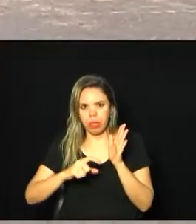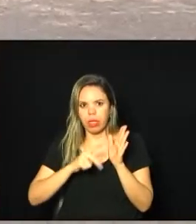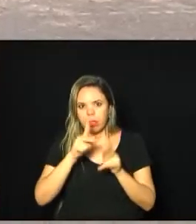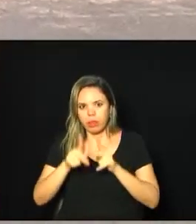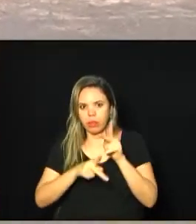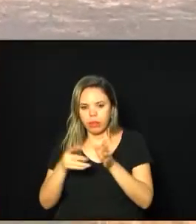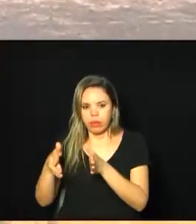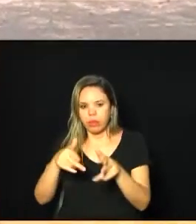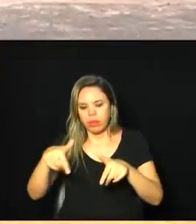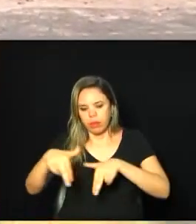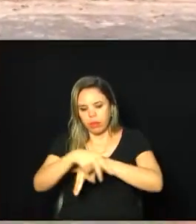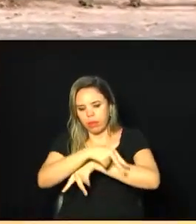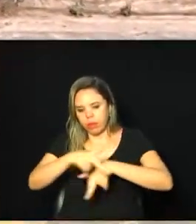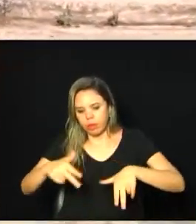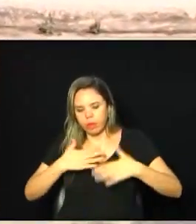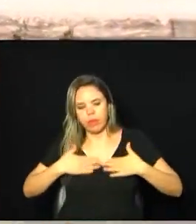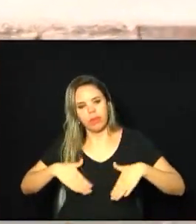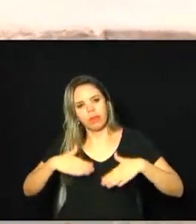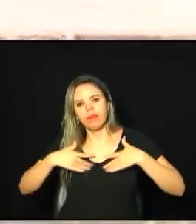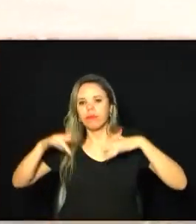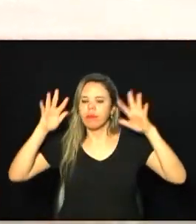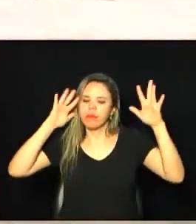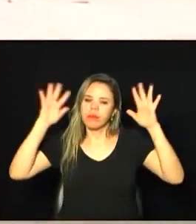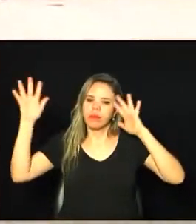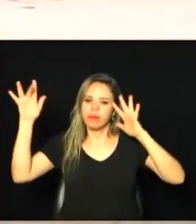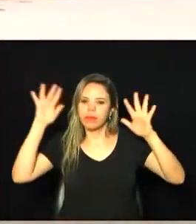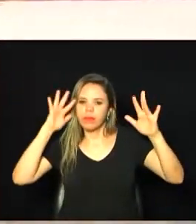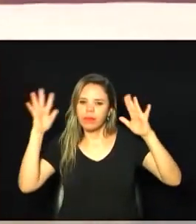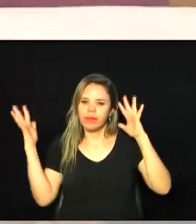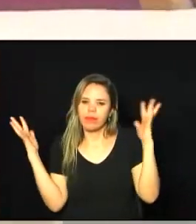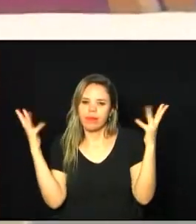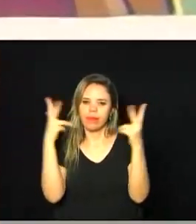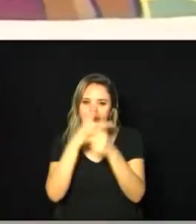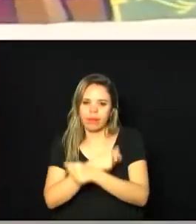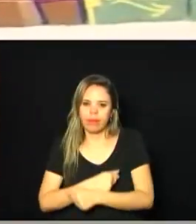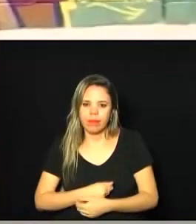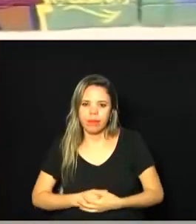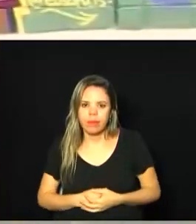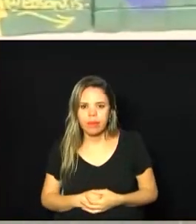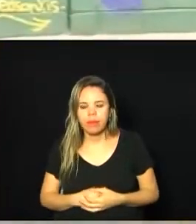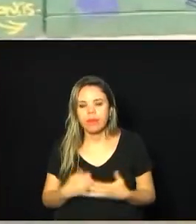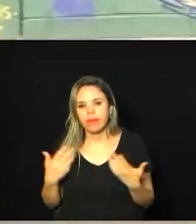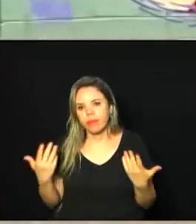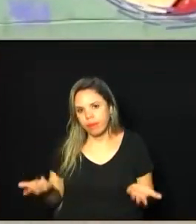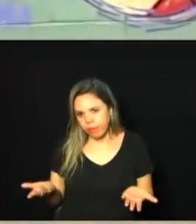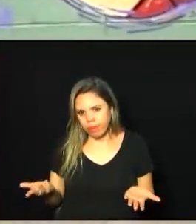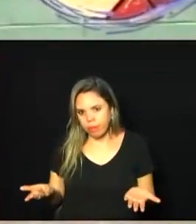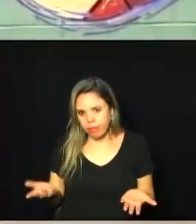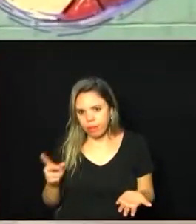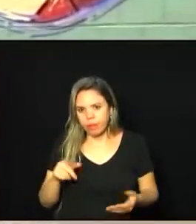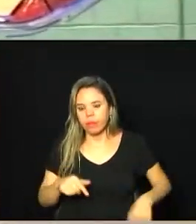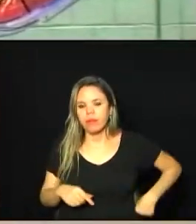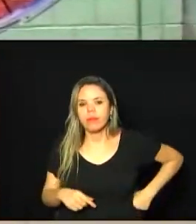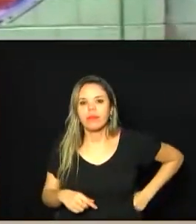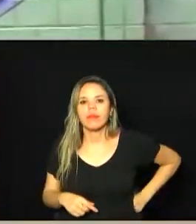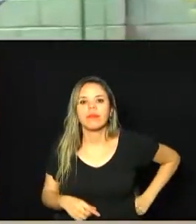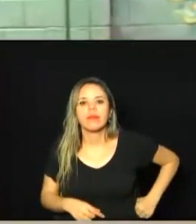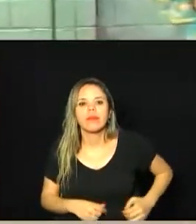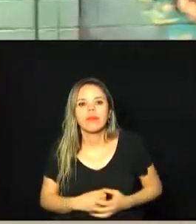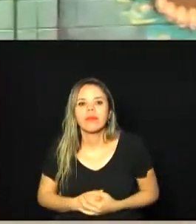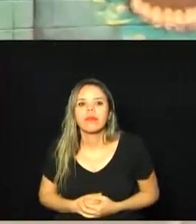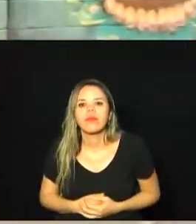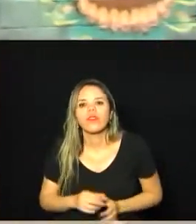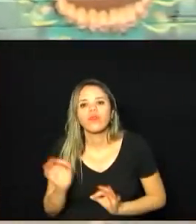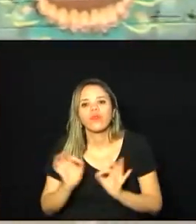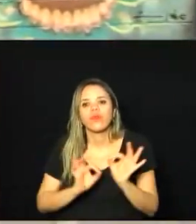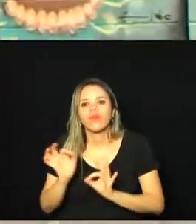pessoas mais suave, mais tranquilo, mais bonito. Então, e para isso foi